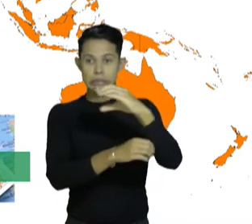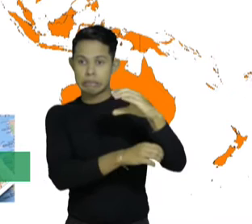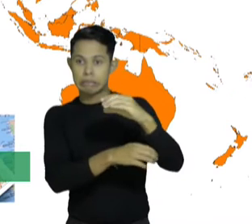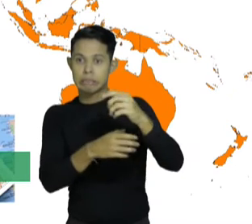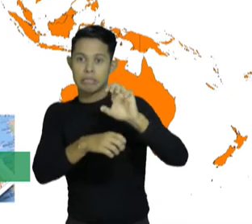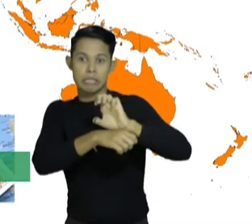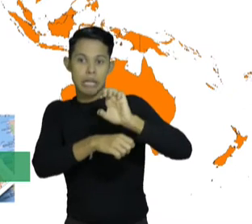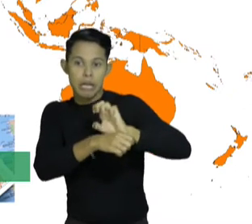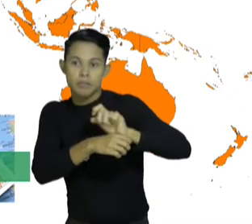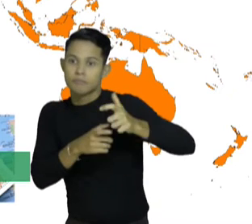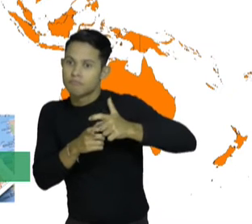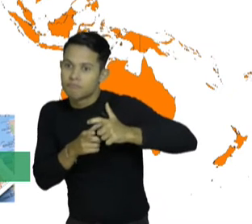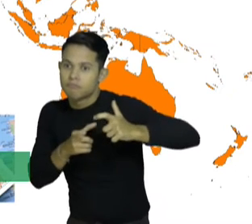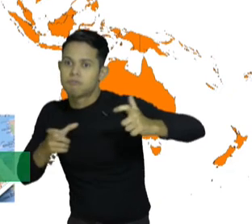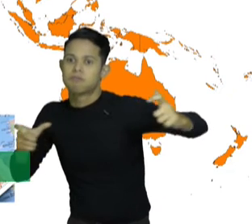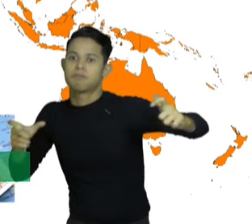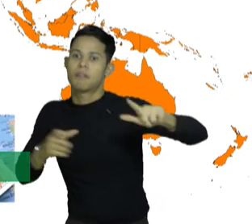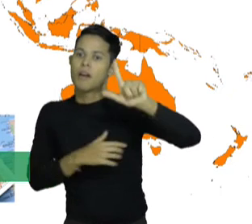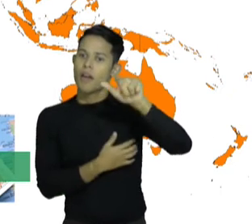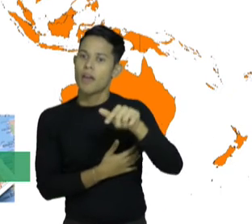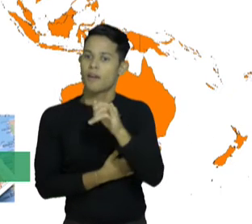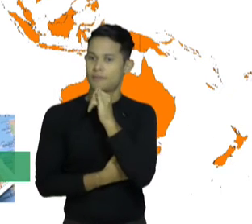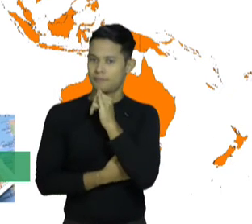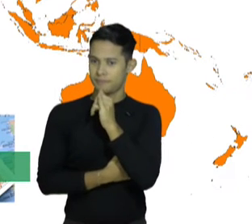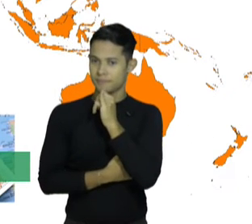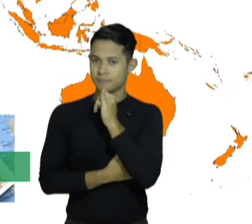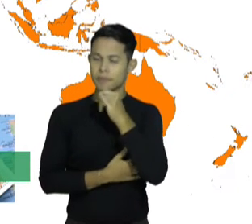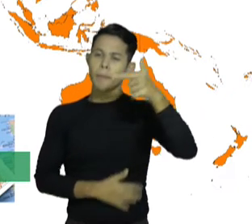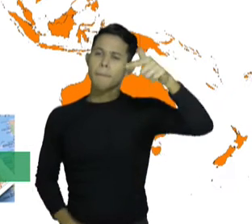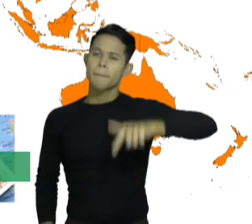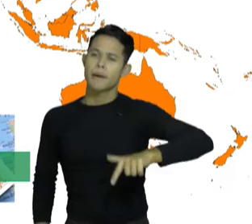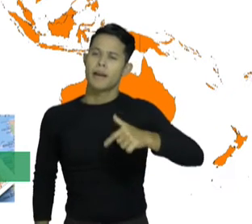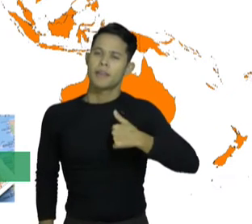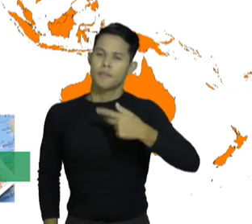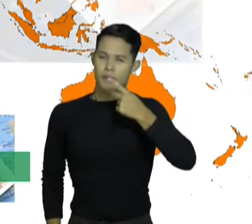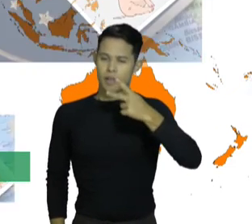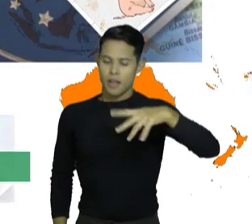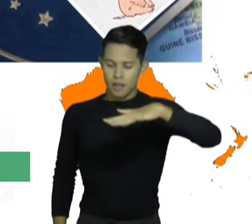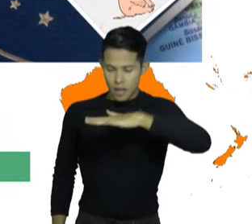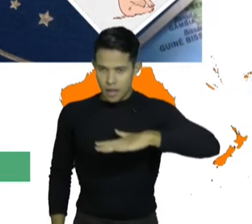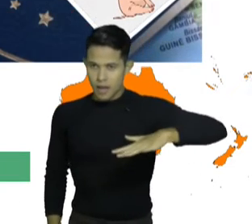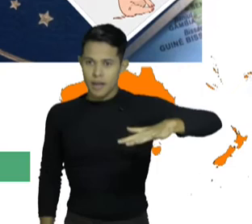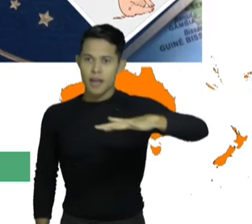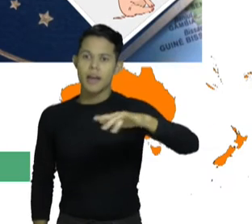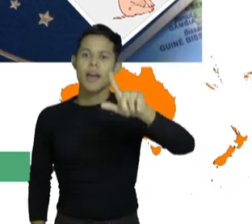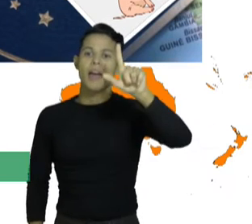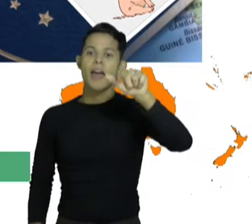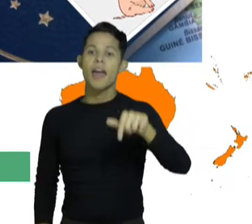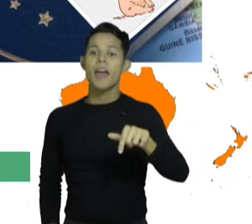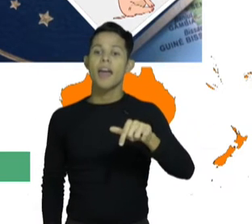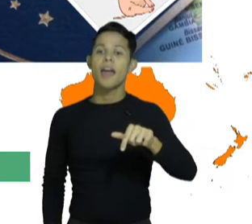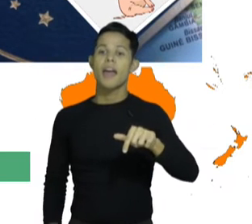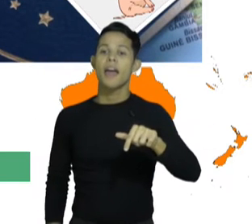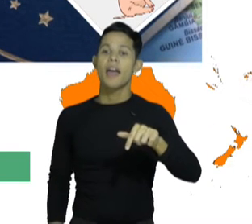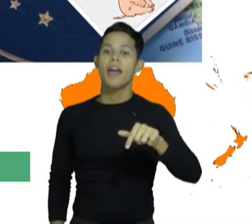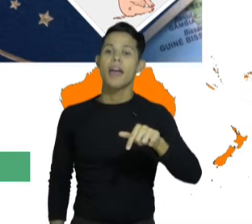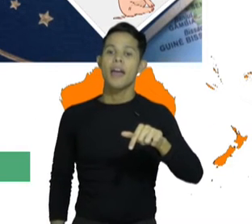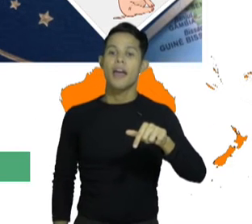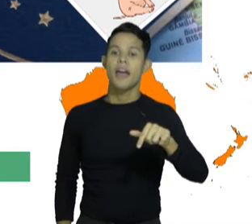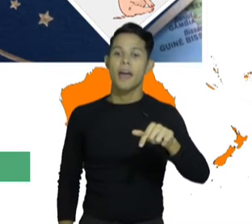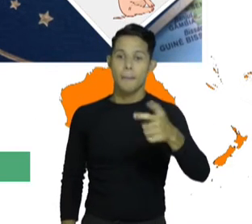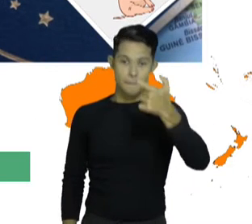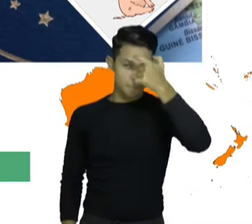nós somos um exemplo e eu quero citar um exemplo do nosso setor que é a questão da